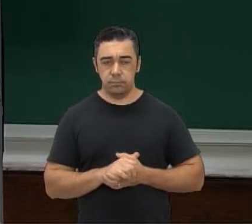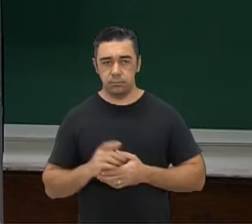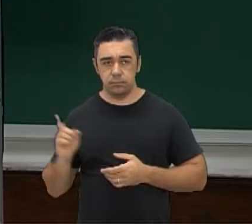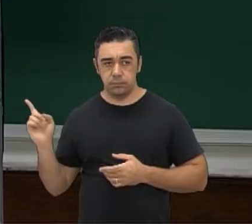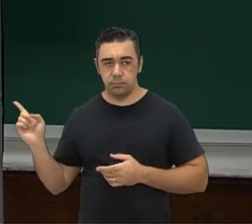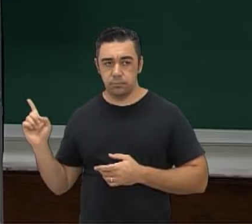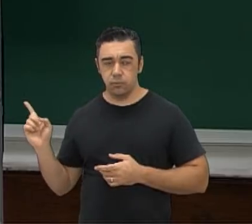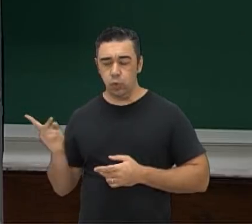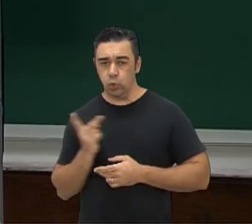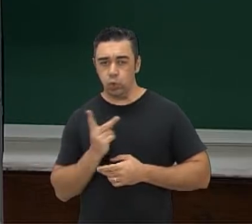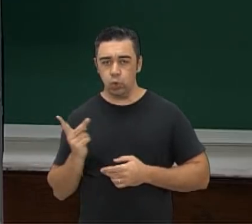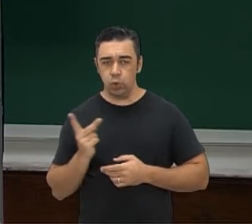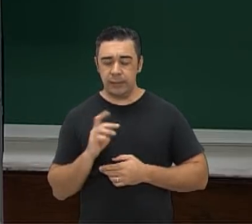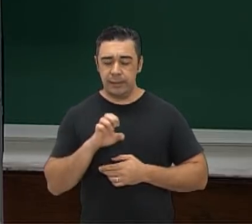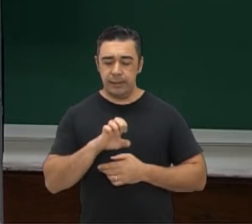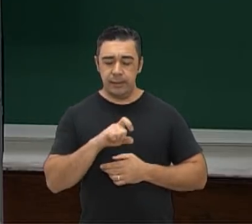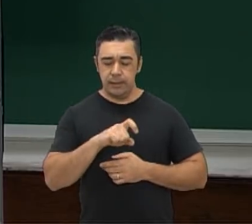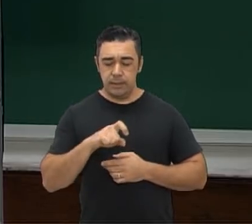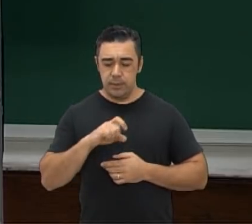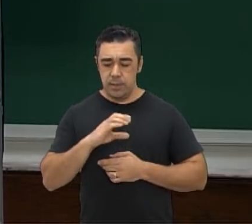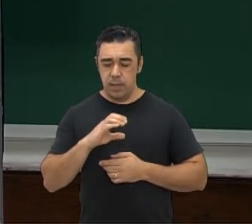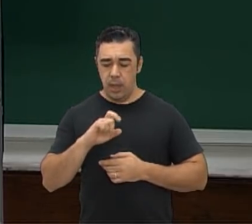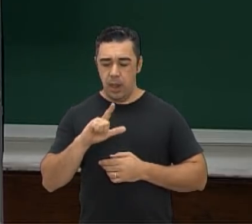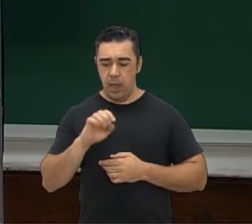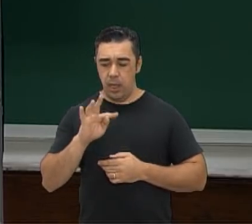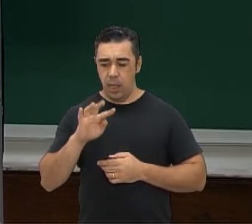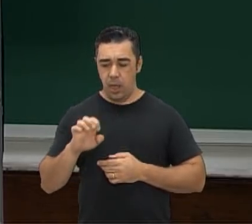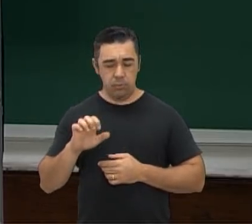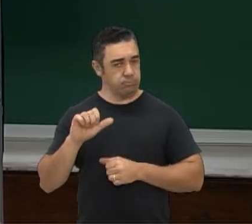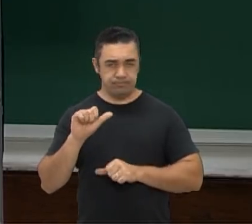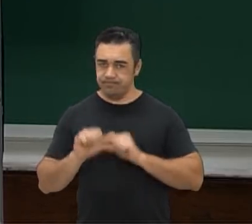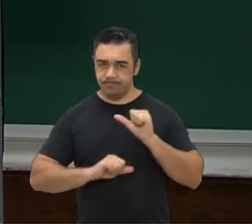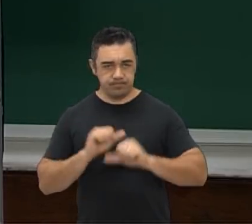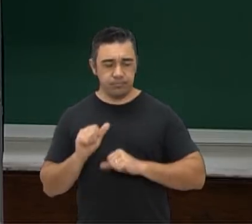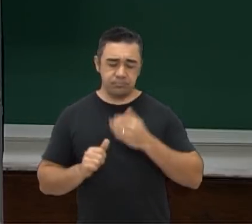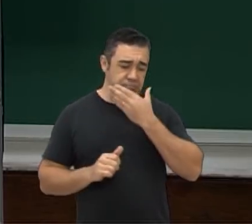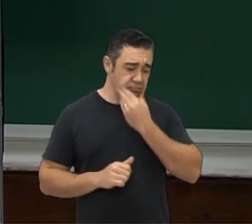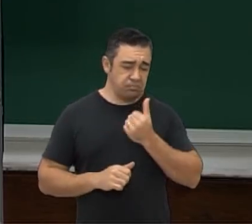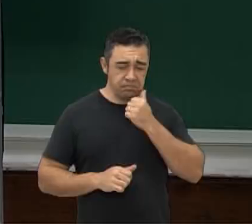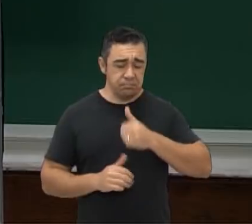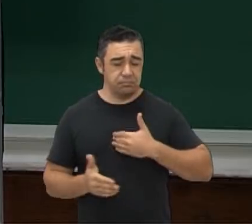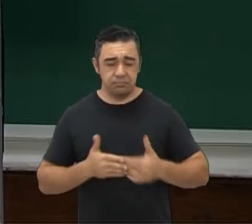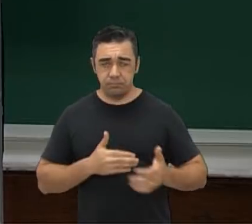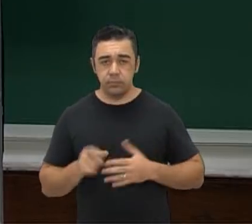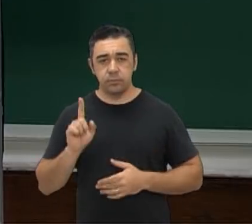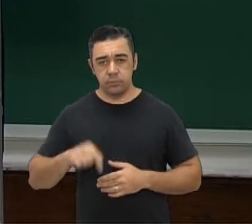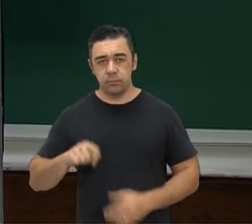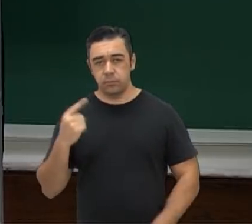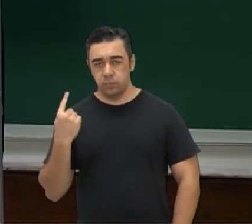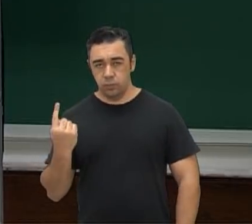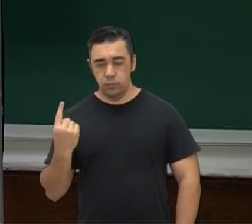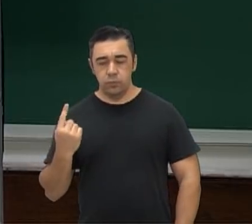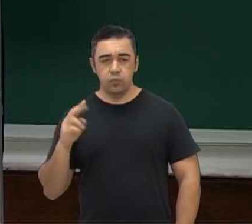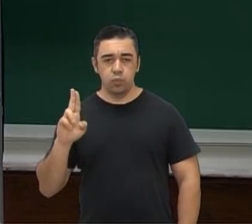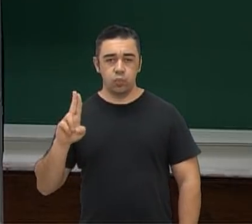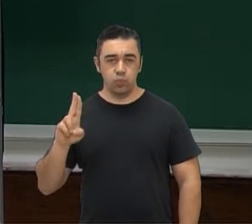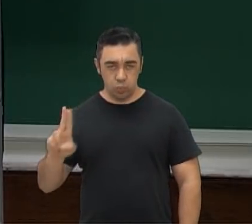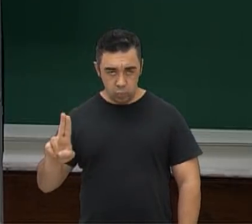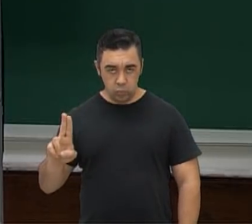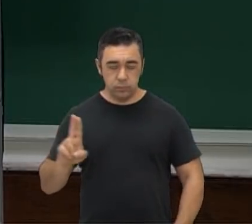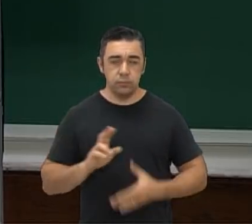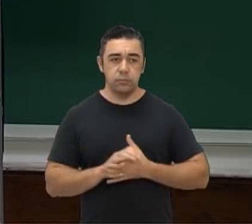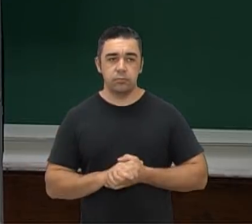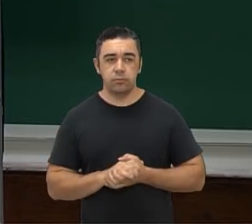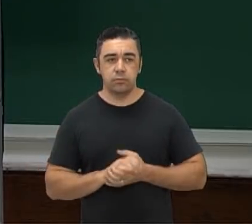vovozinha excelente, a palavra excelente não altera gênero, masculino ou feminino, portanto, é um adjetivo uniforme, né?